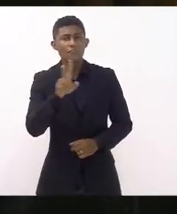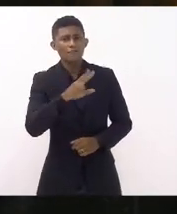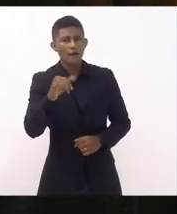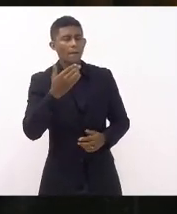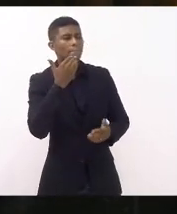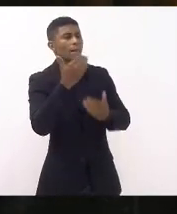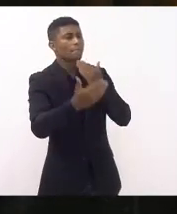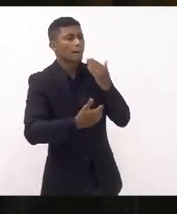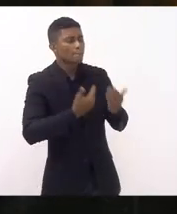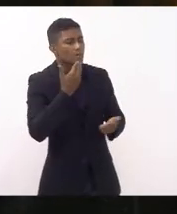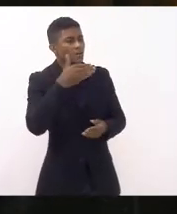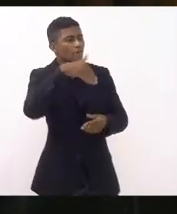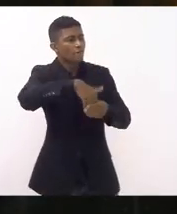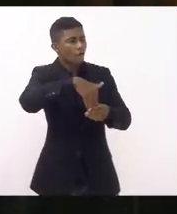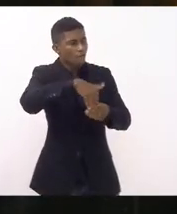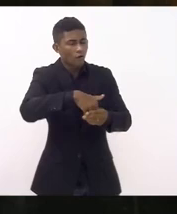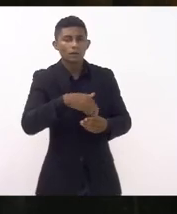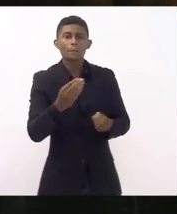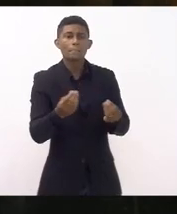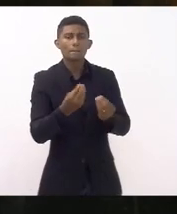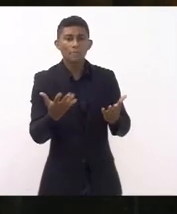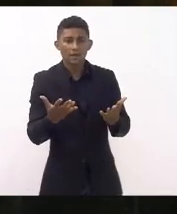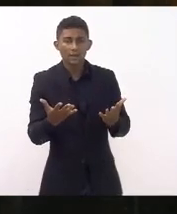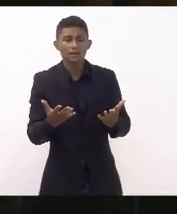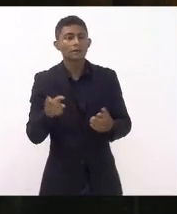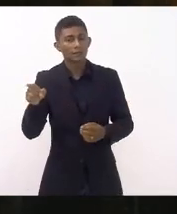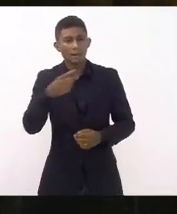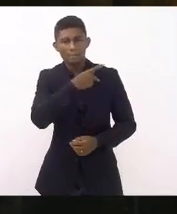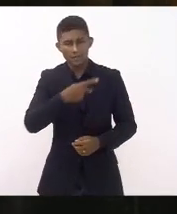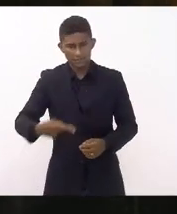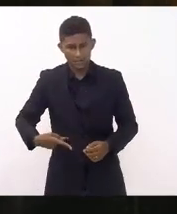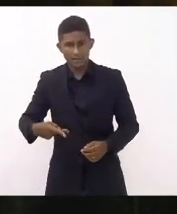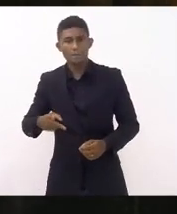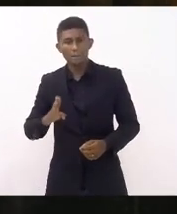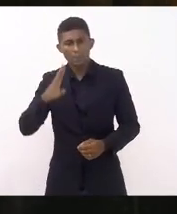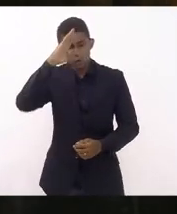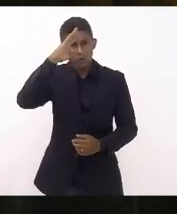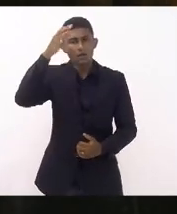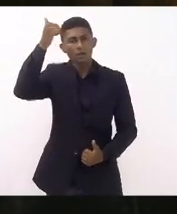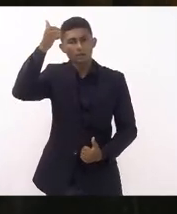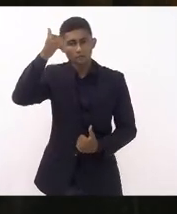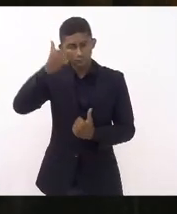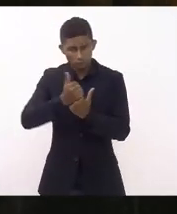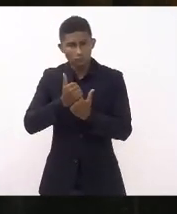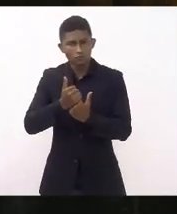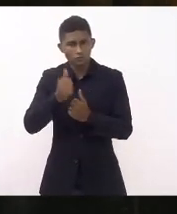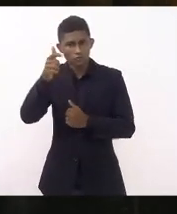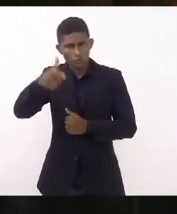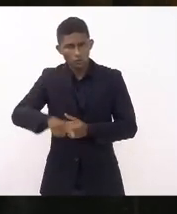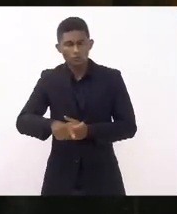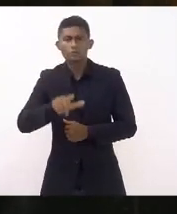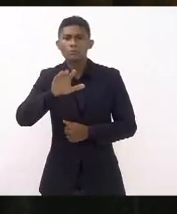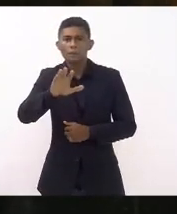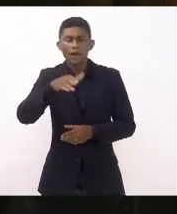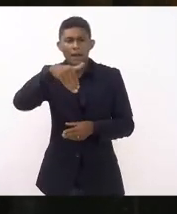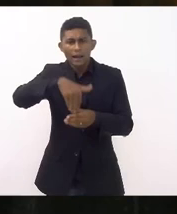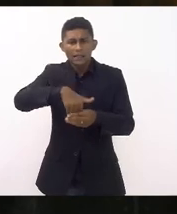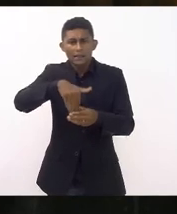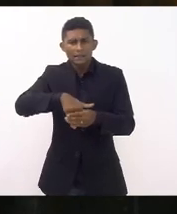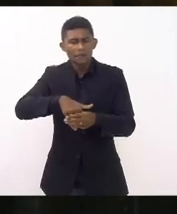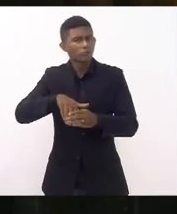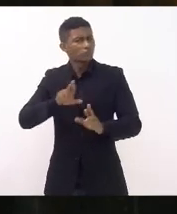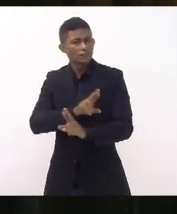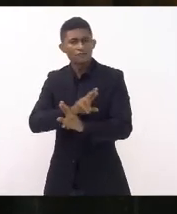votos para reeleger o presidente, mas que a eleição é diferente daquela realizada